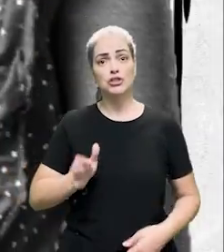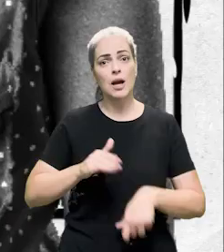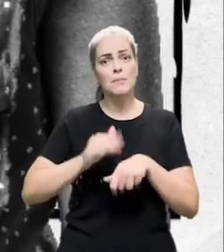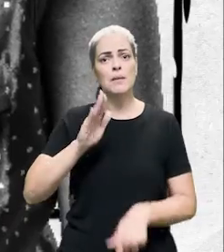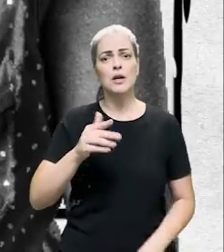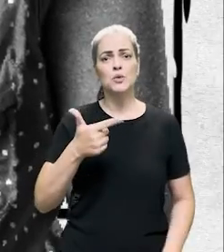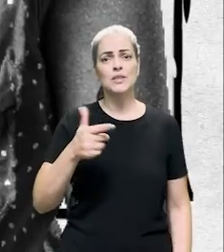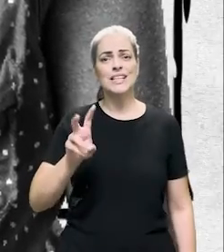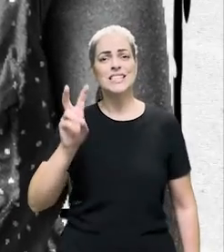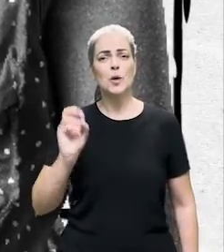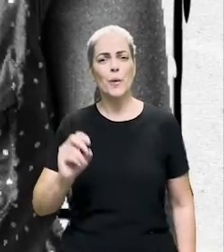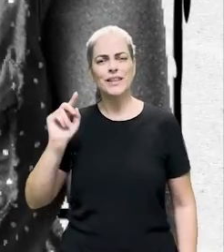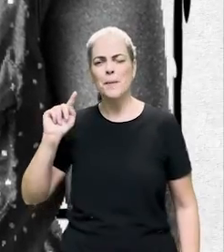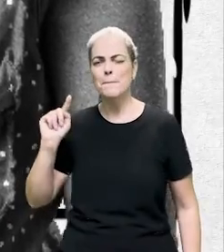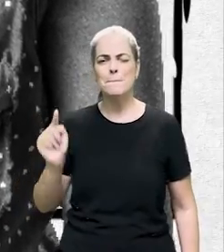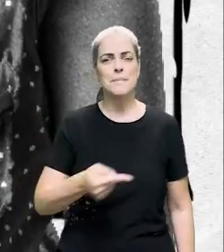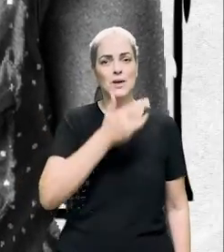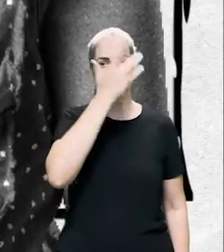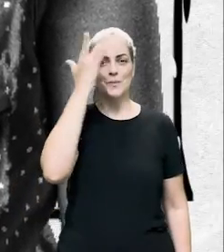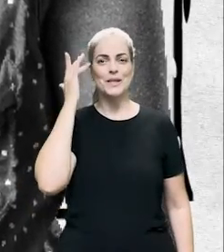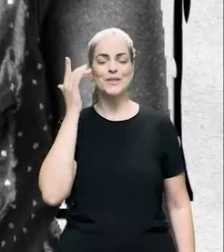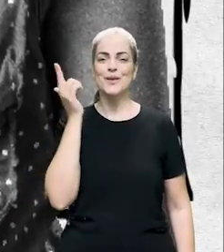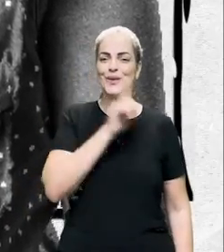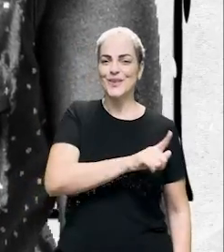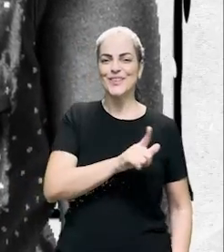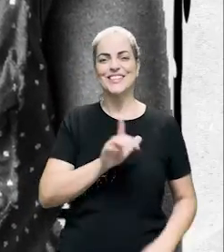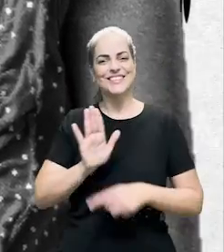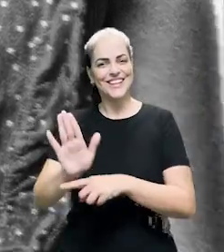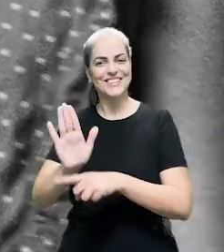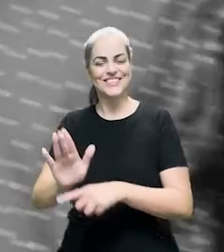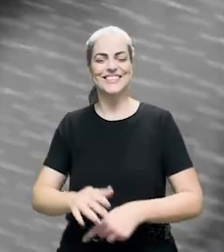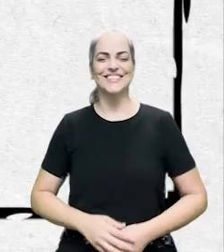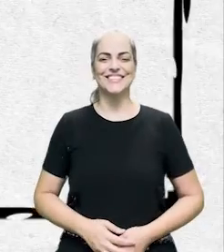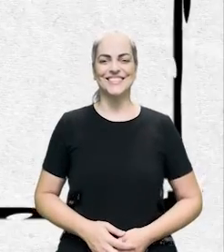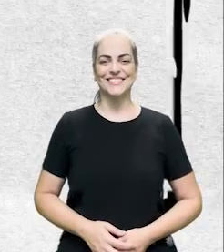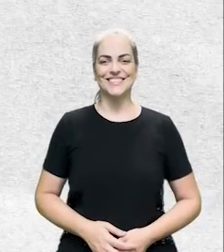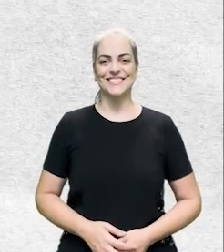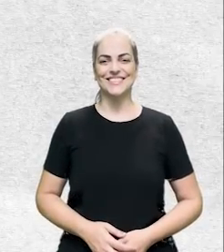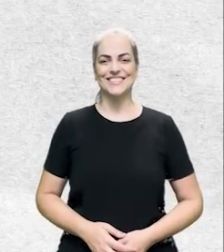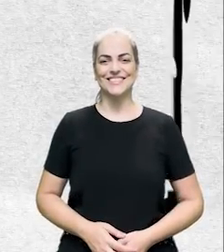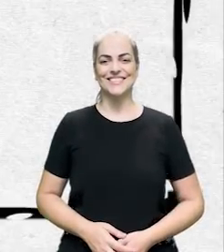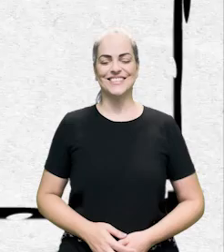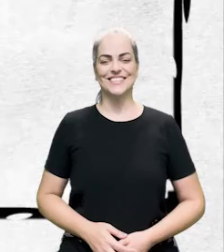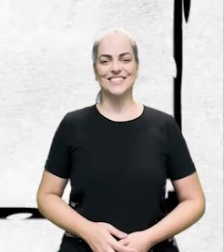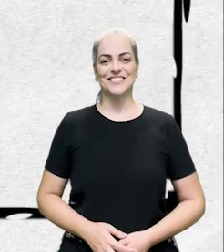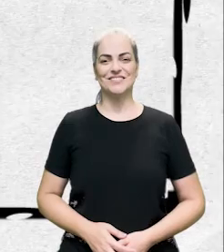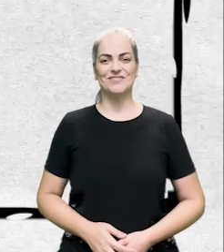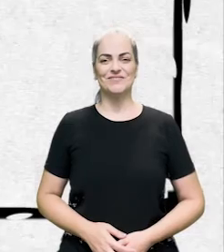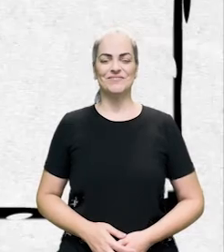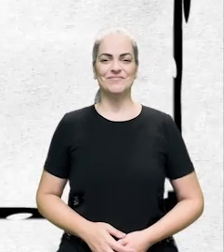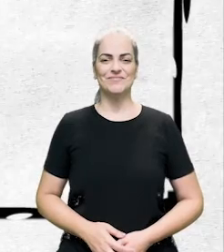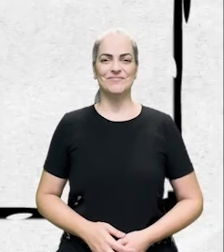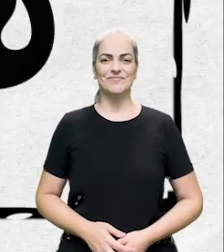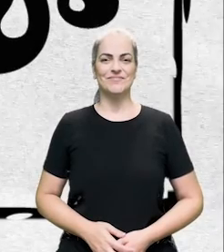foram mais de 250 mil pessoas beneficiadas com esses sistemas.